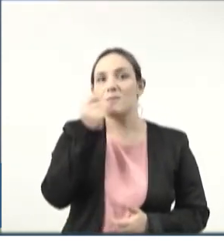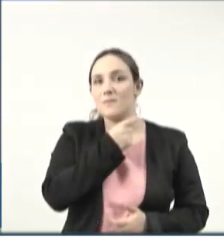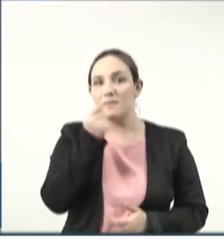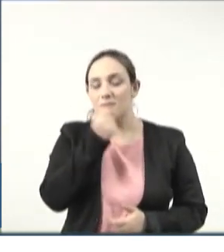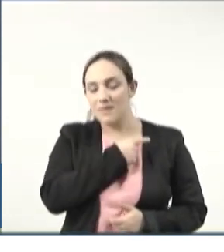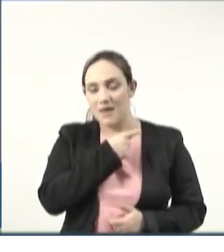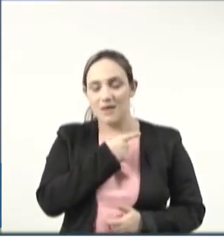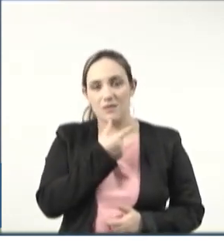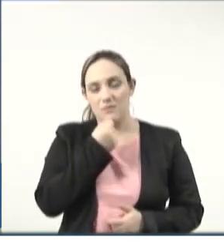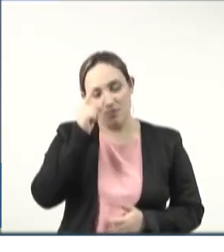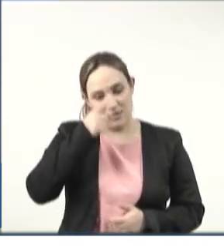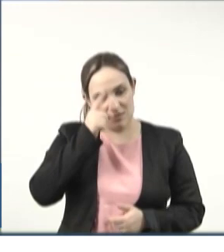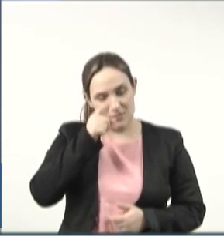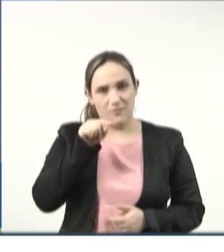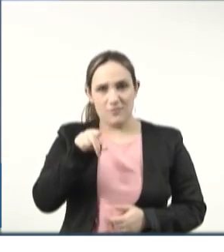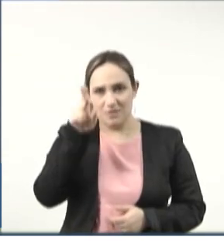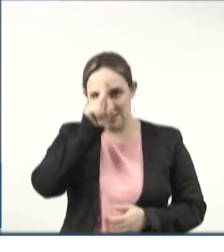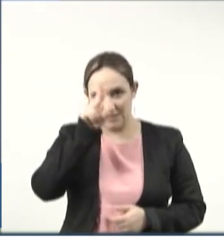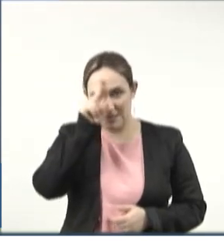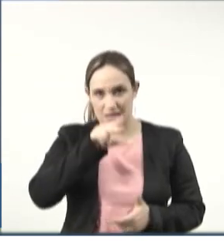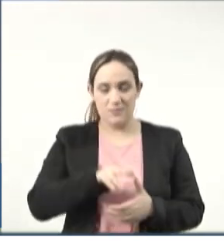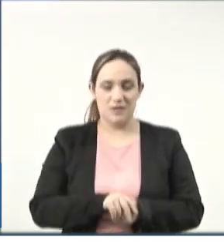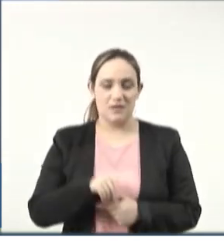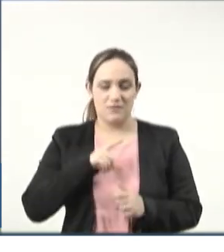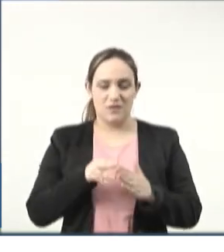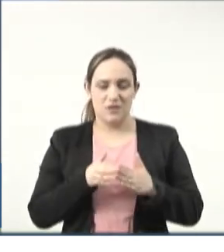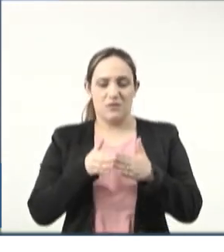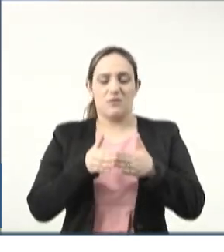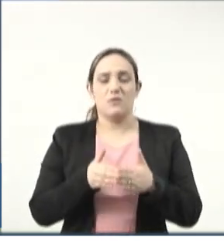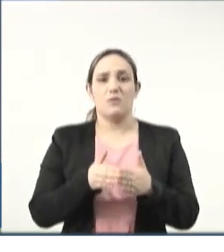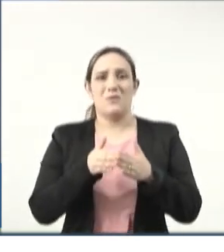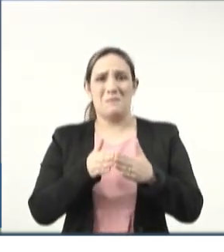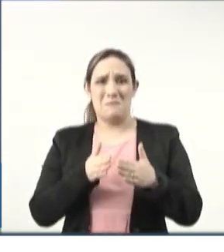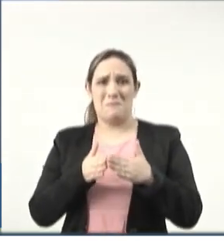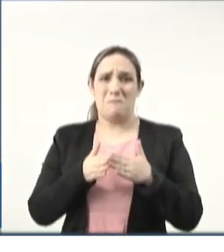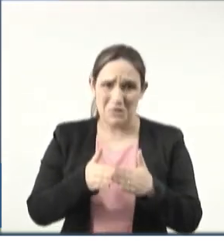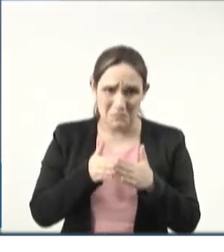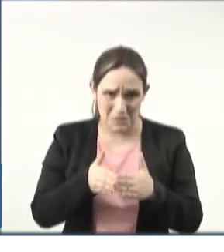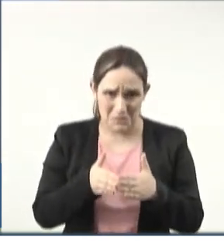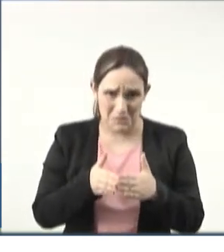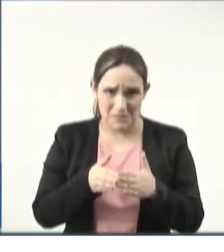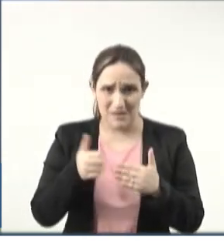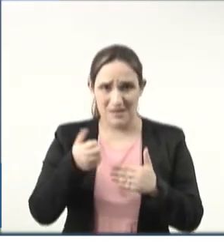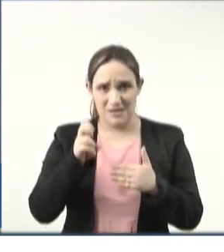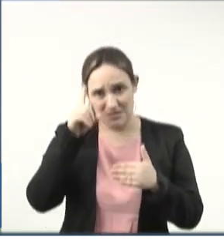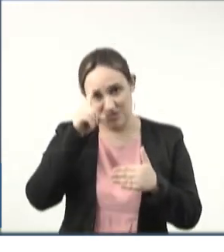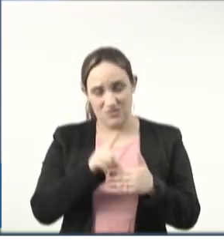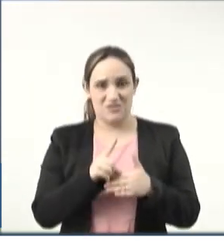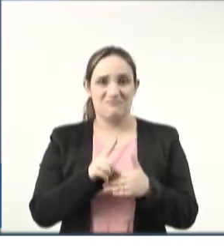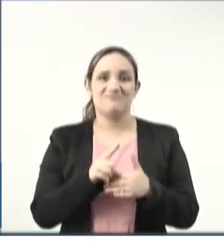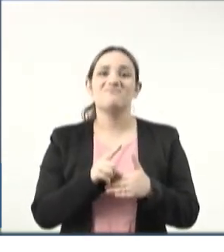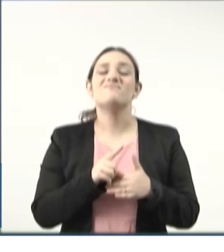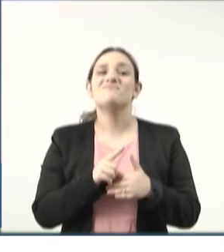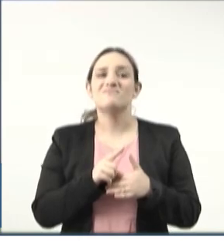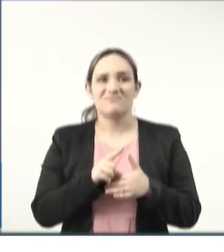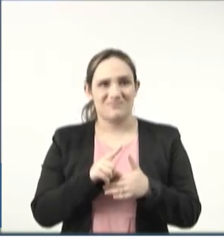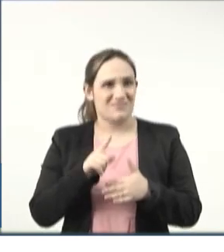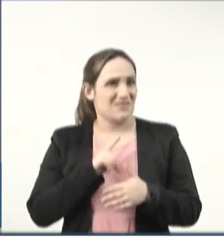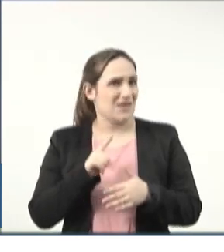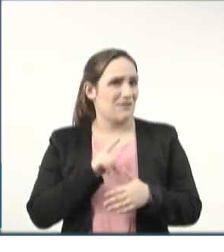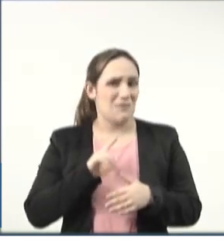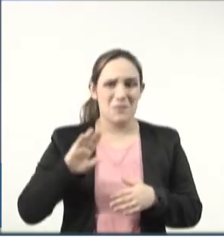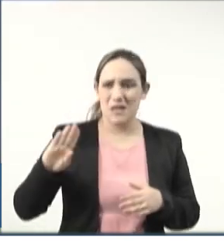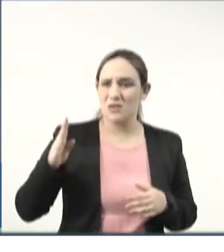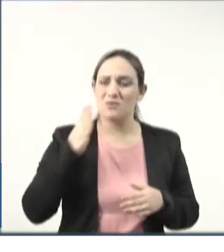teve um navio que encalhou no canal de Suez. Ficou 15 dias encalhado. O prejuízo daquele navio lá foi de bilhões